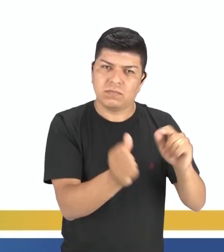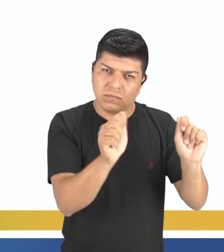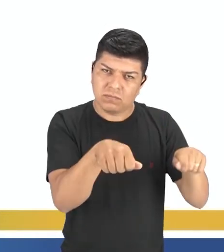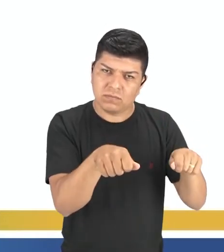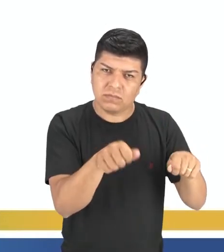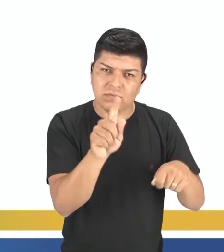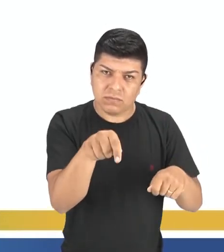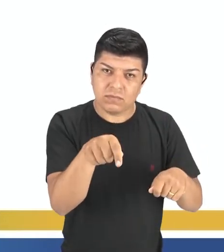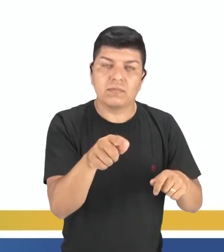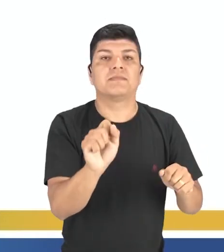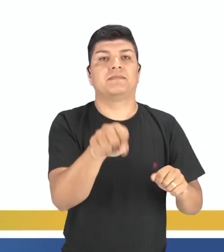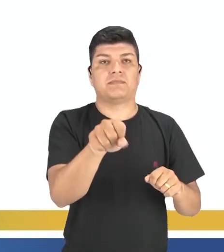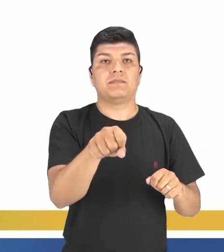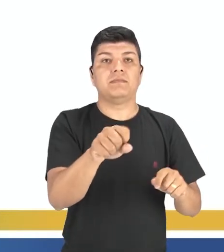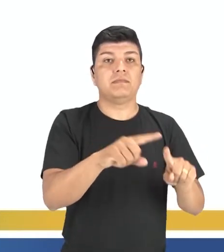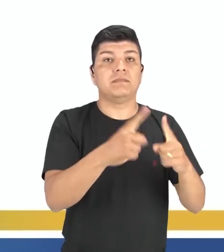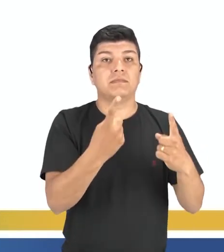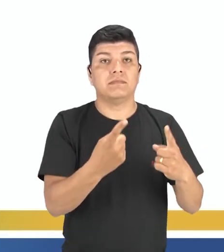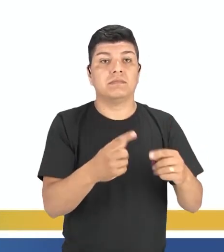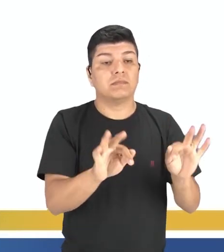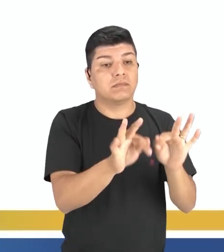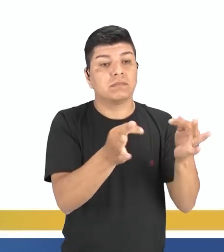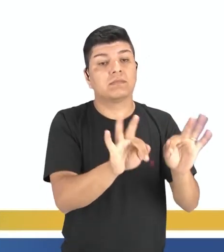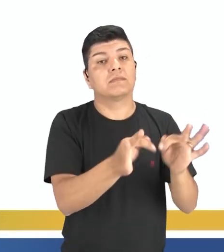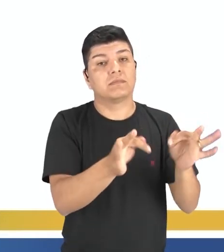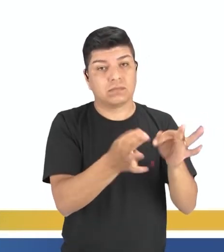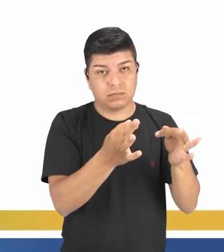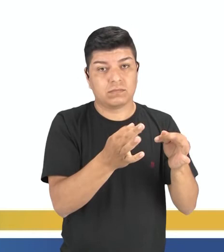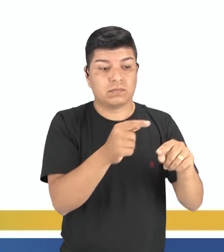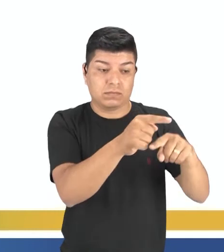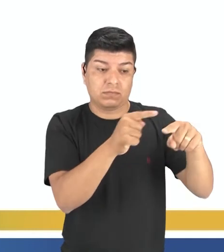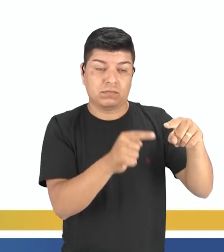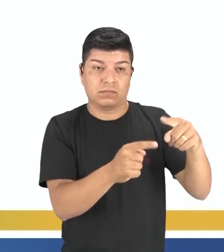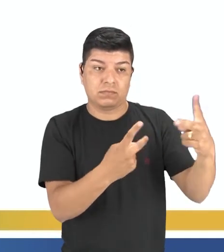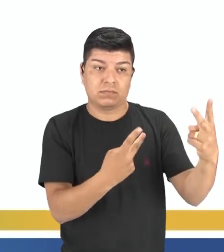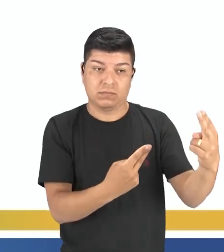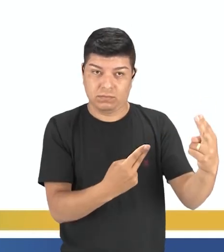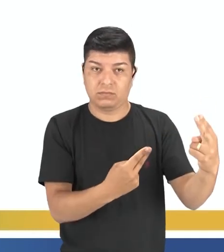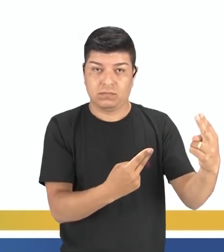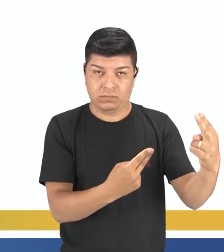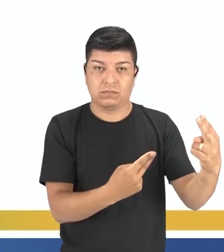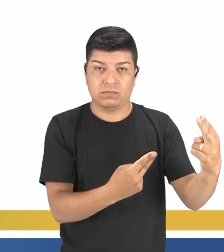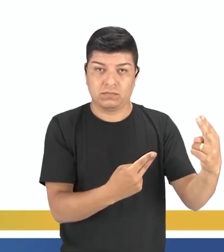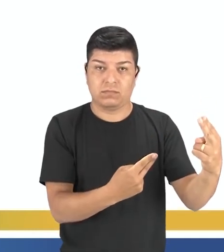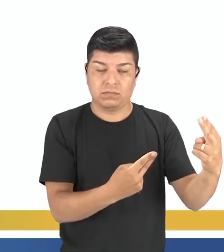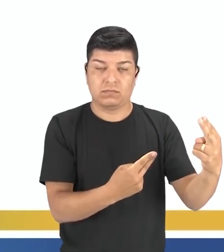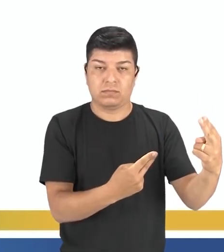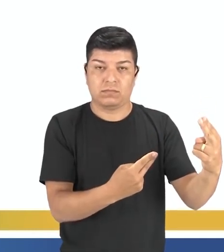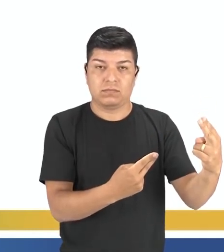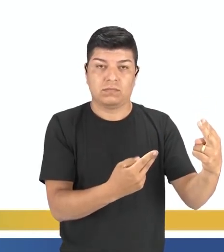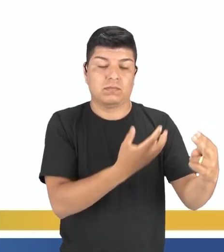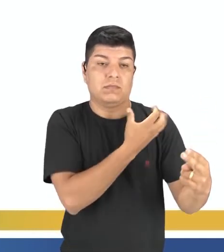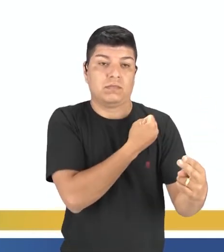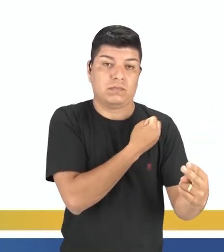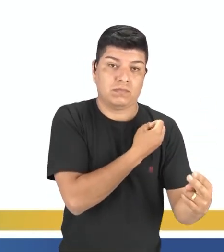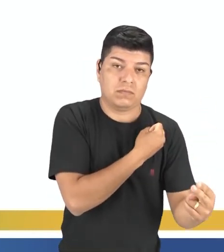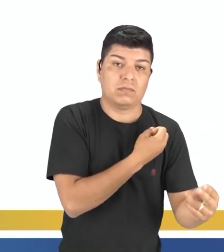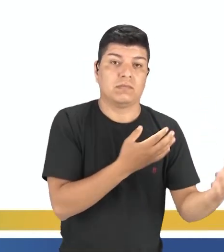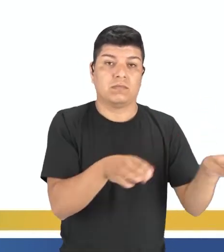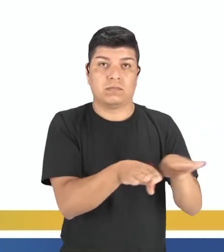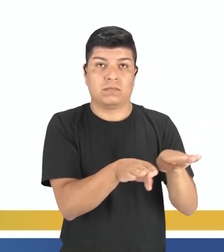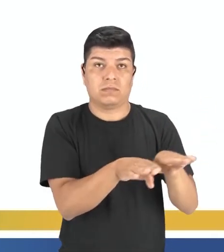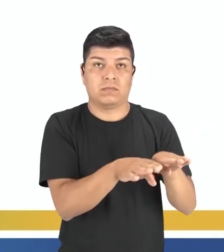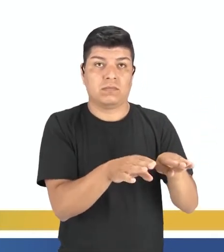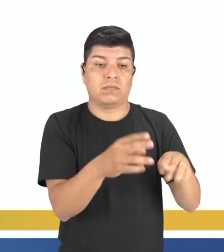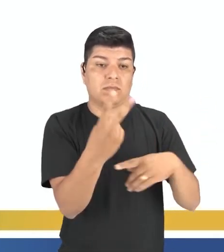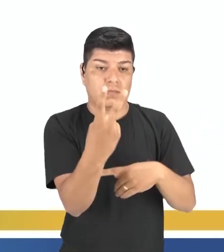por 6. Porém, eu posso simplificar, dividir ambos os membros da minha fração, numerador e denominador,